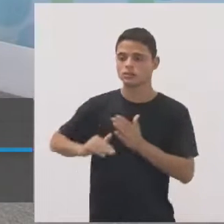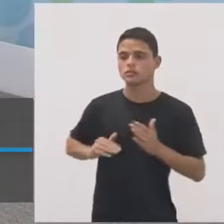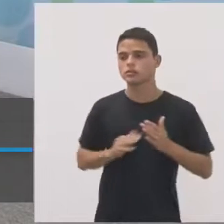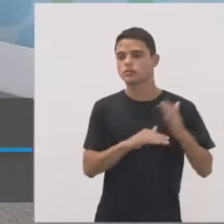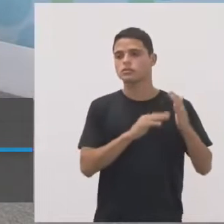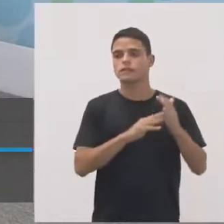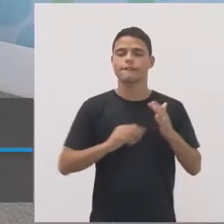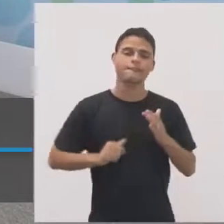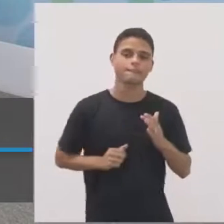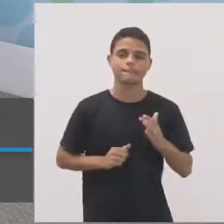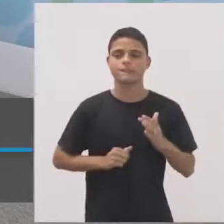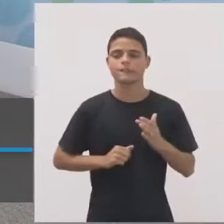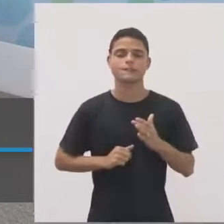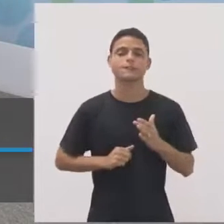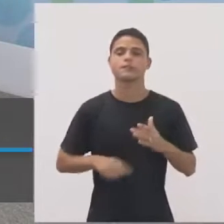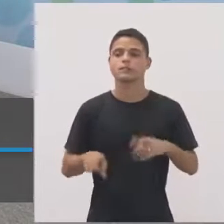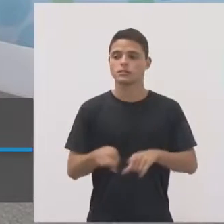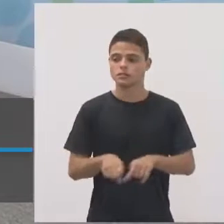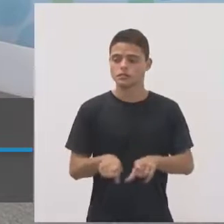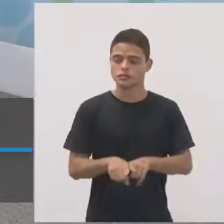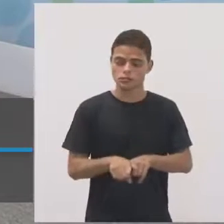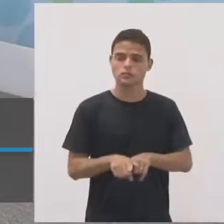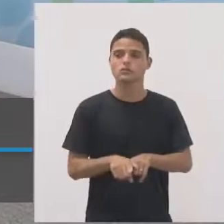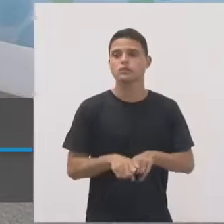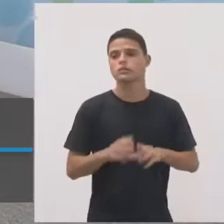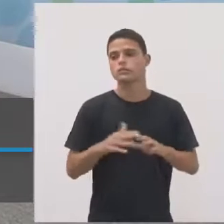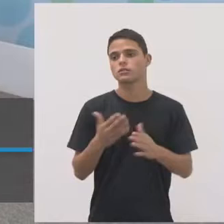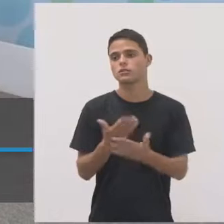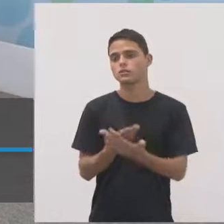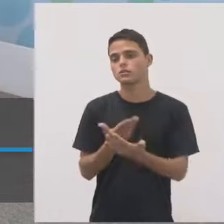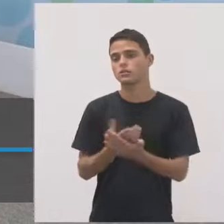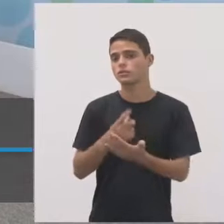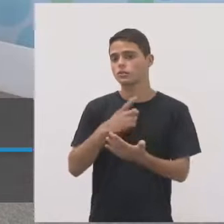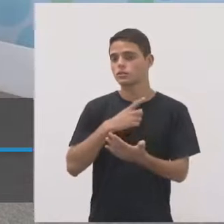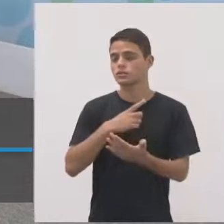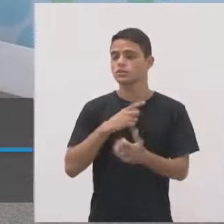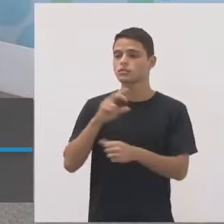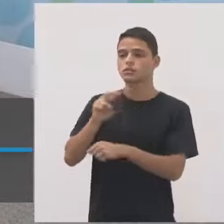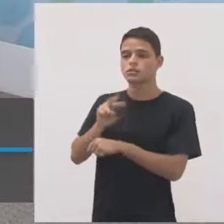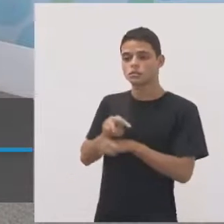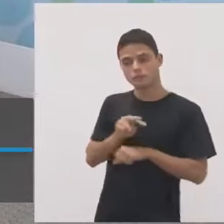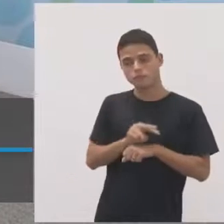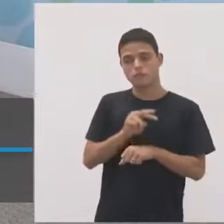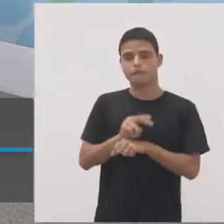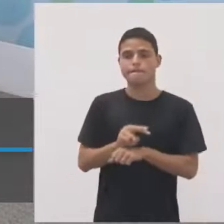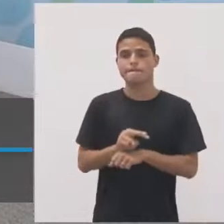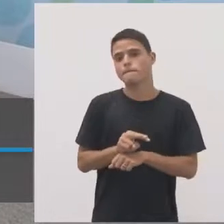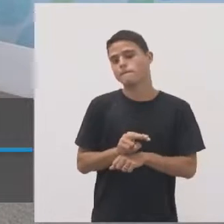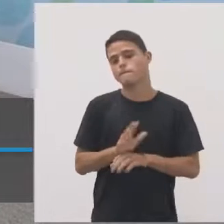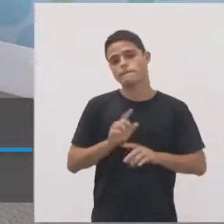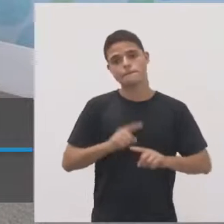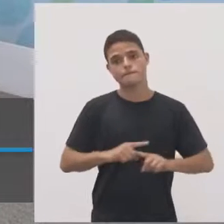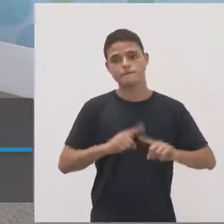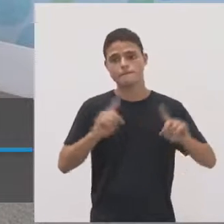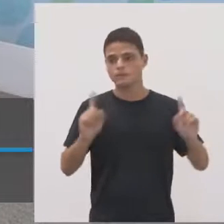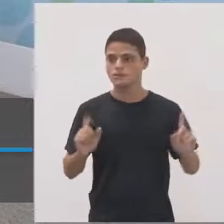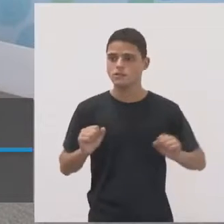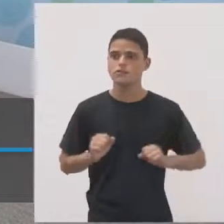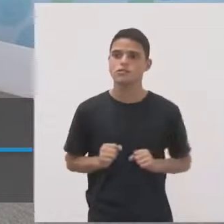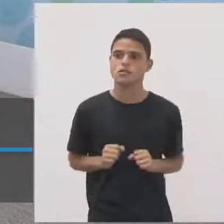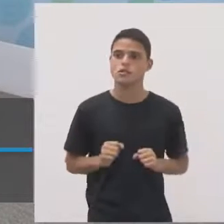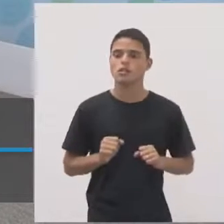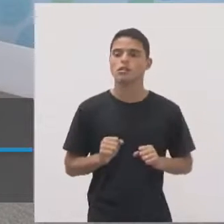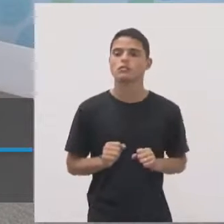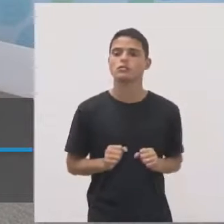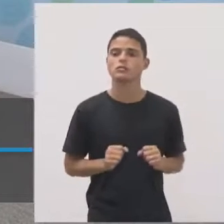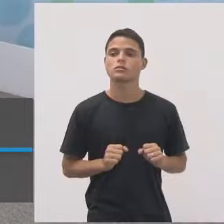também. As escolas e as DEs também tem um firewall, que é a proteção também, mas não vamos